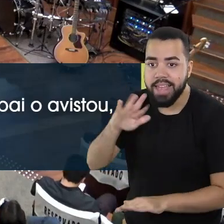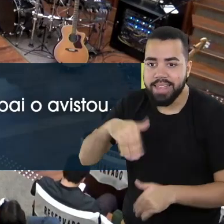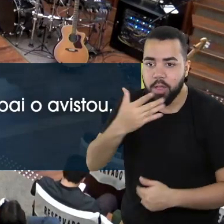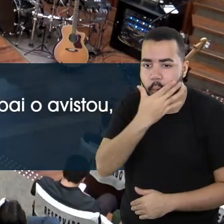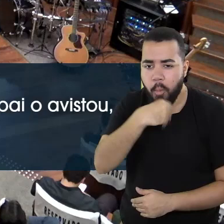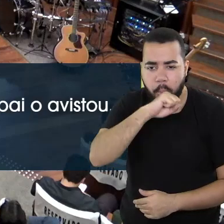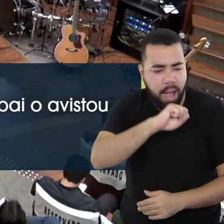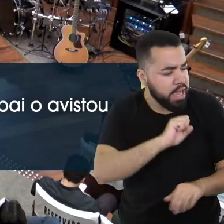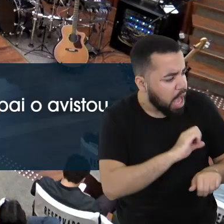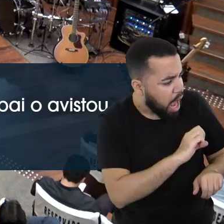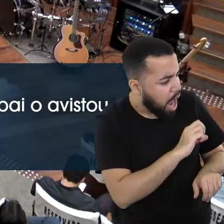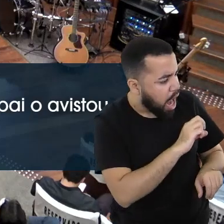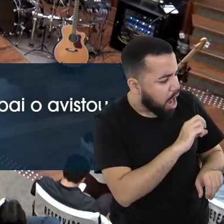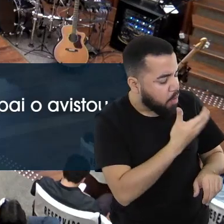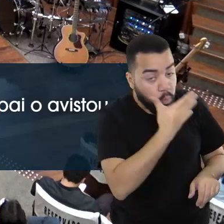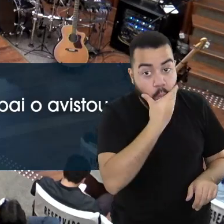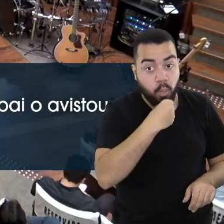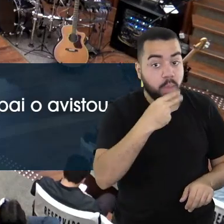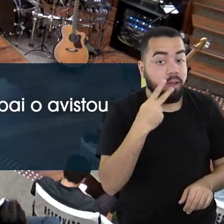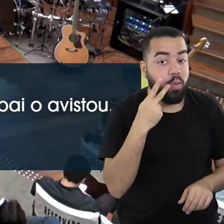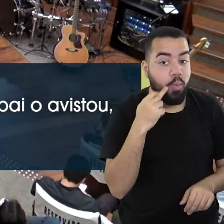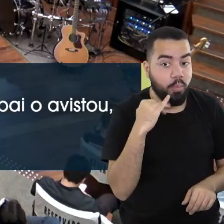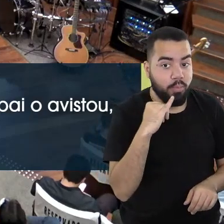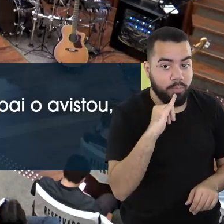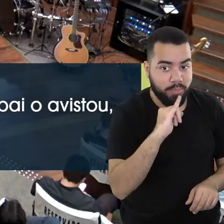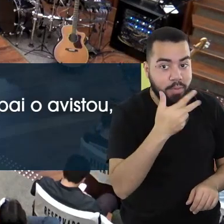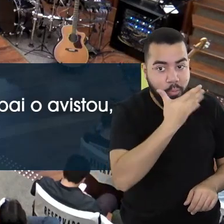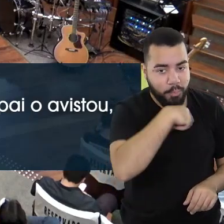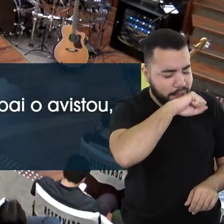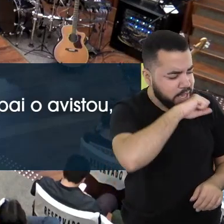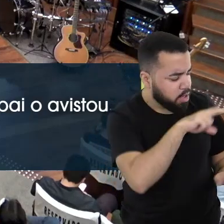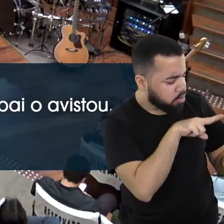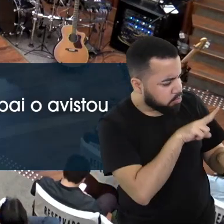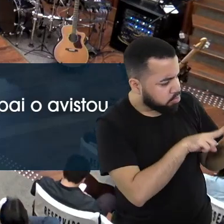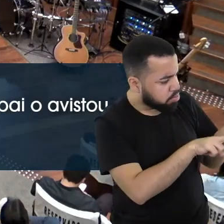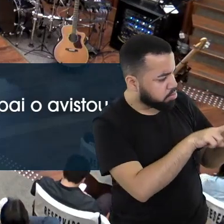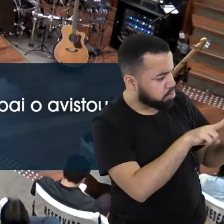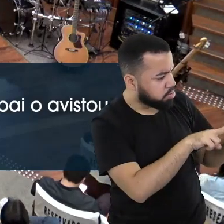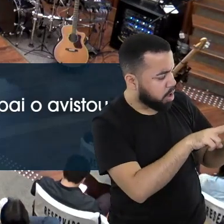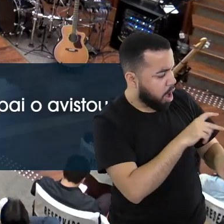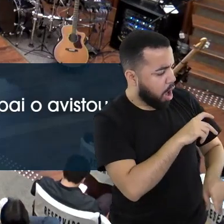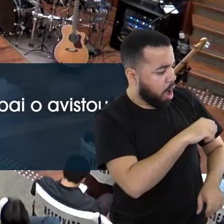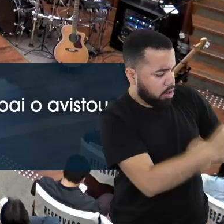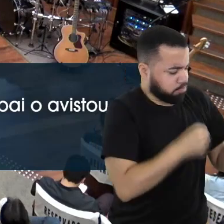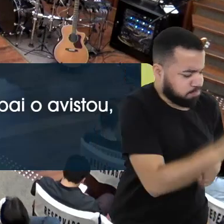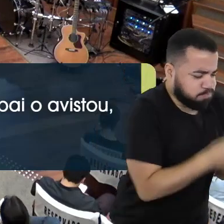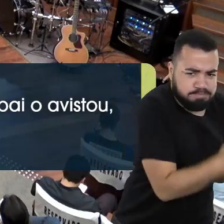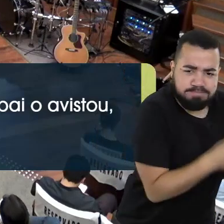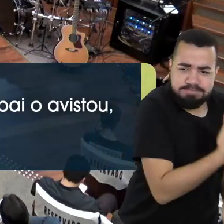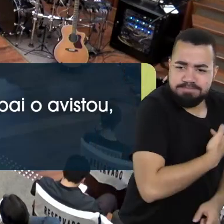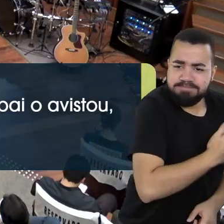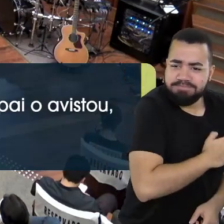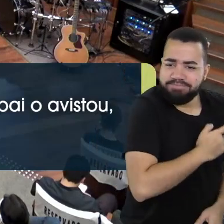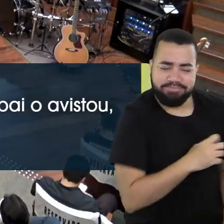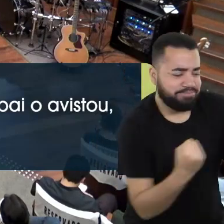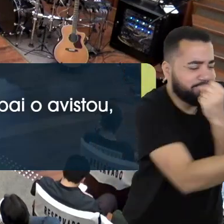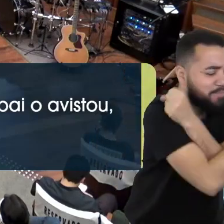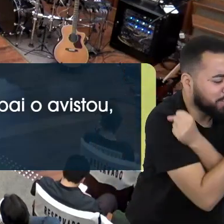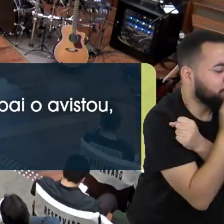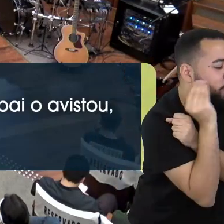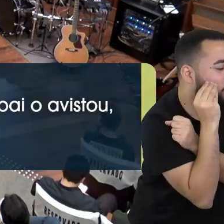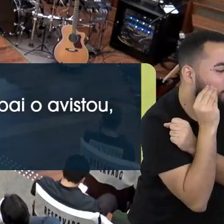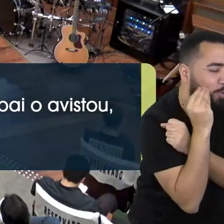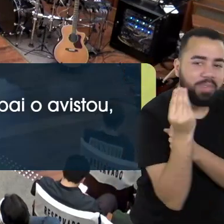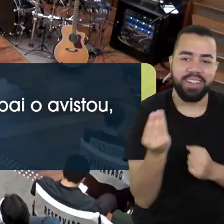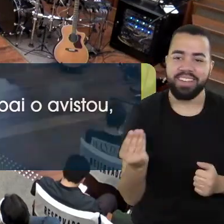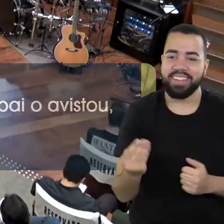avistou. E compadecido dele, correndo, o abraçou e o beijou. Preste